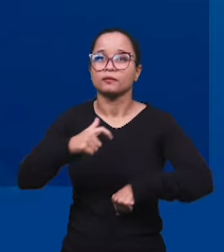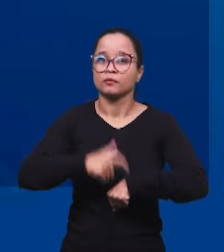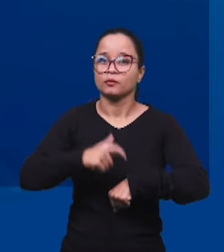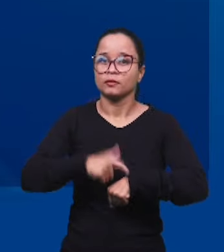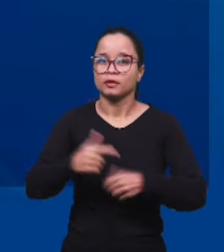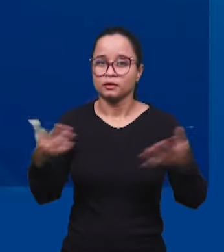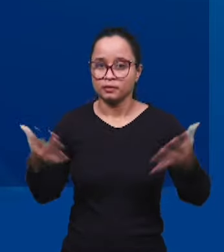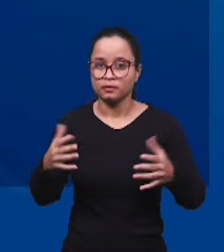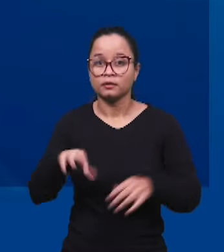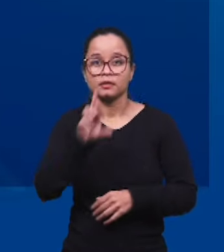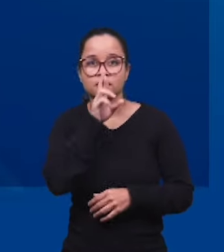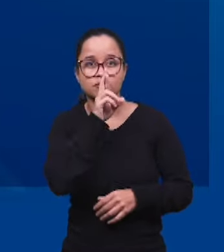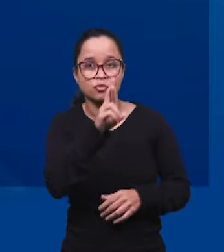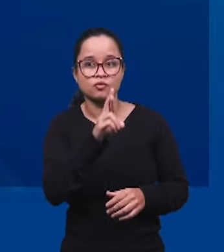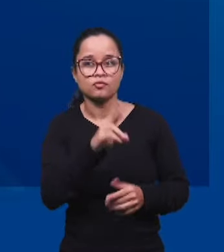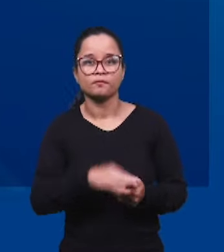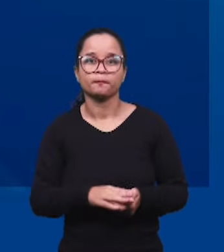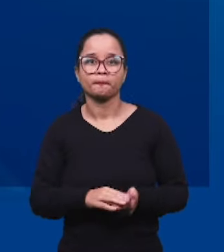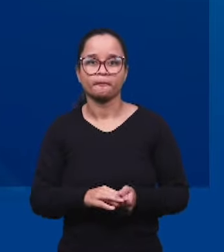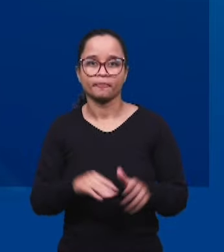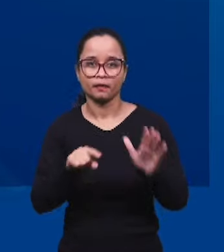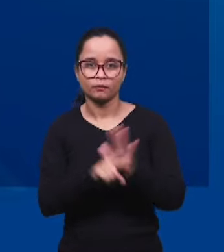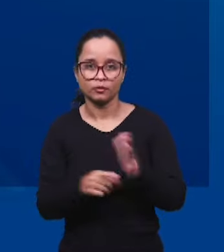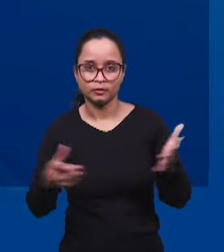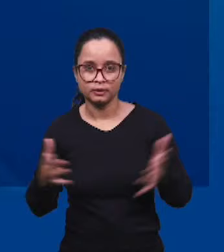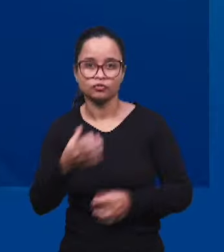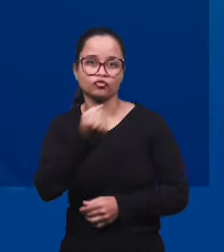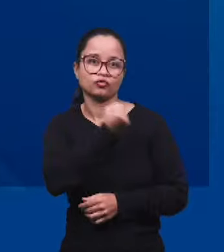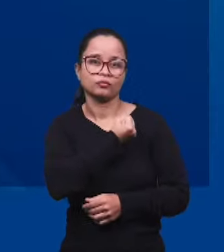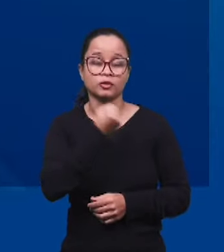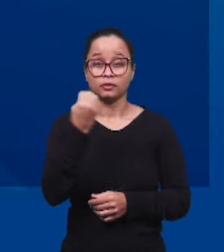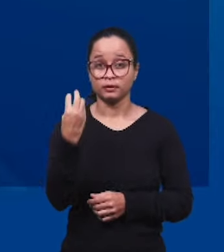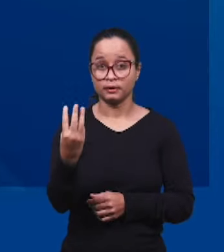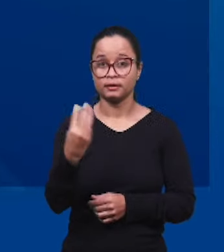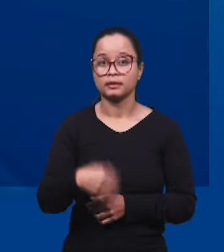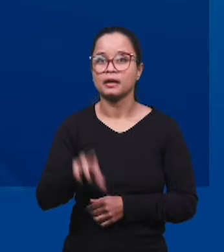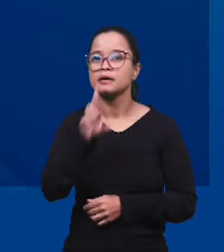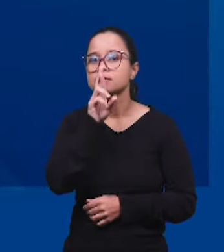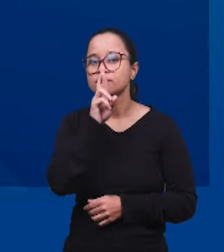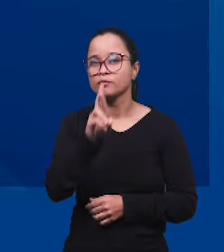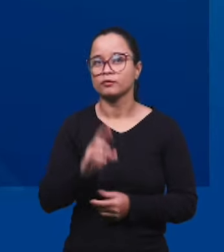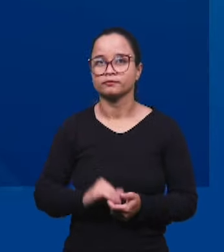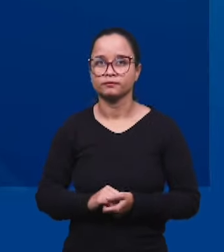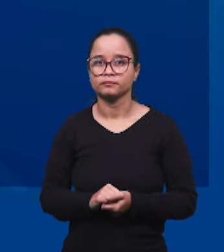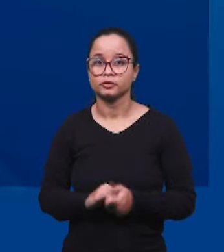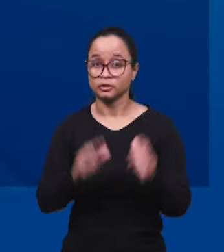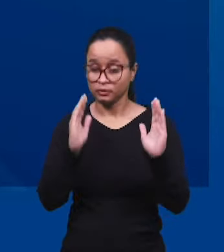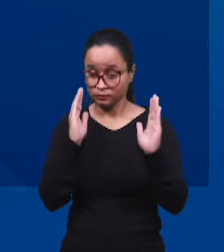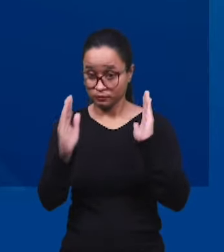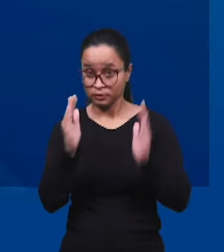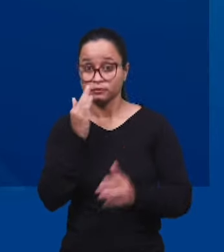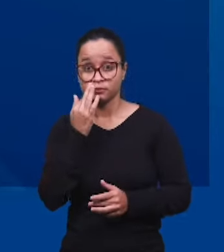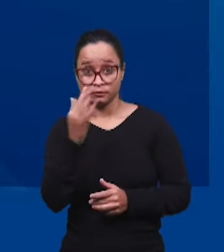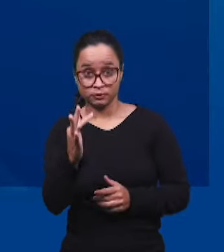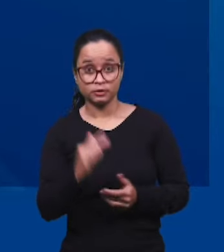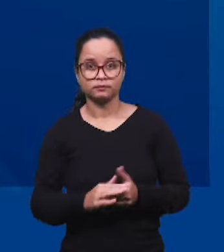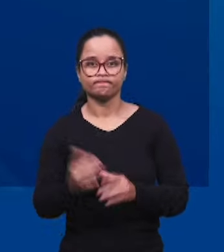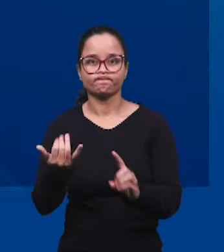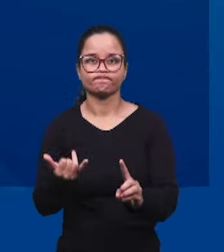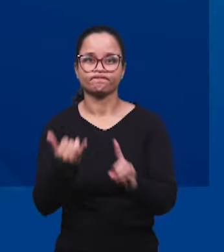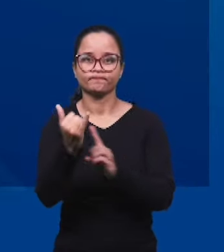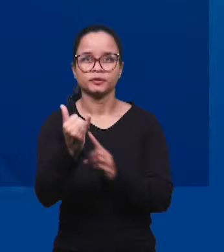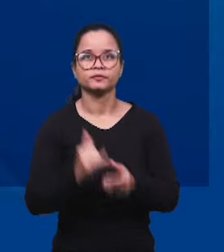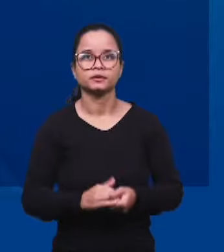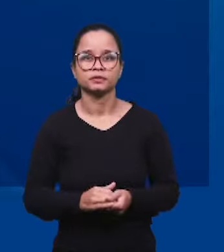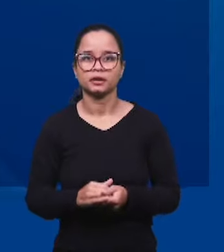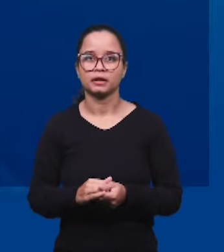vamos estar respondendo a pergunta que nos foi deixada de número 3. E a resposta é, no tempo do breve, as profecias não